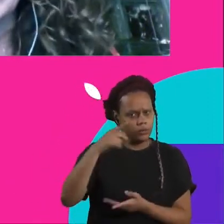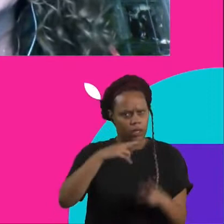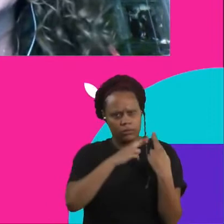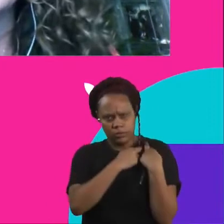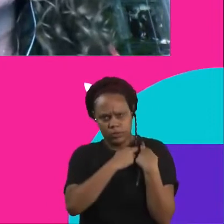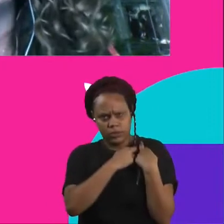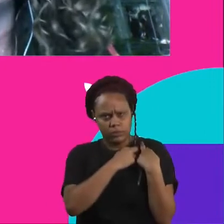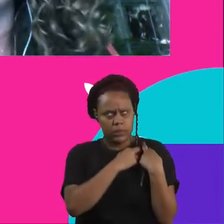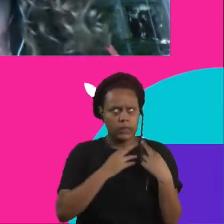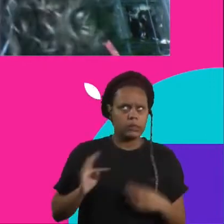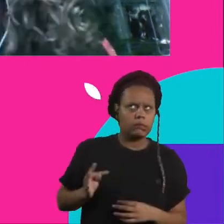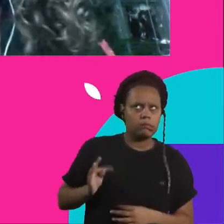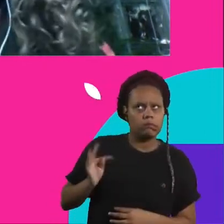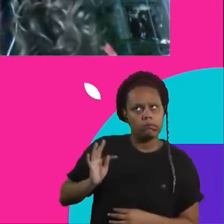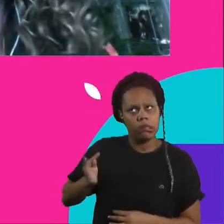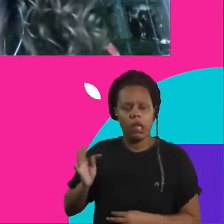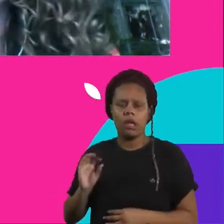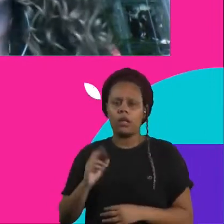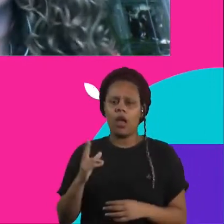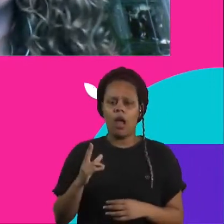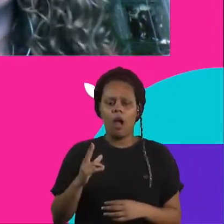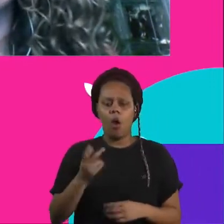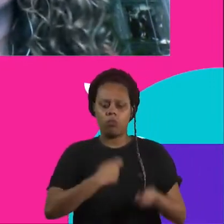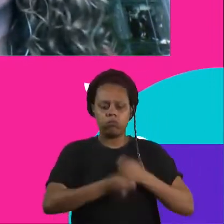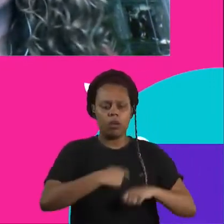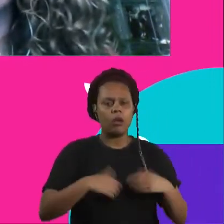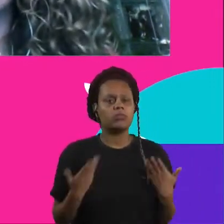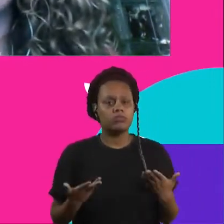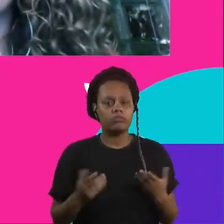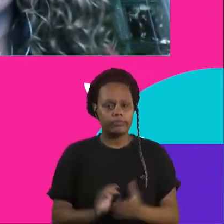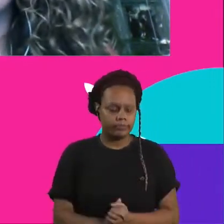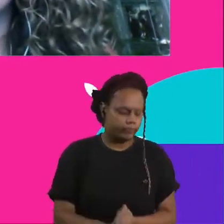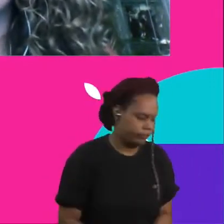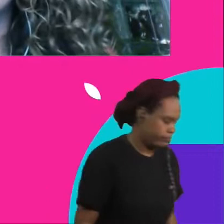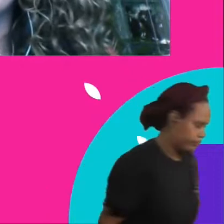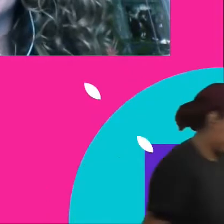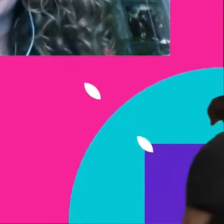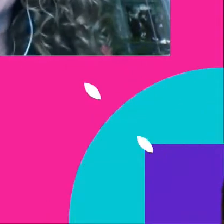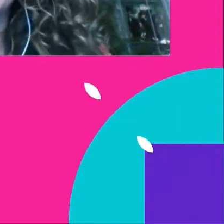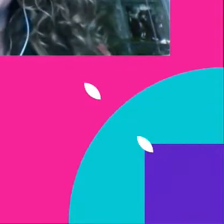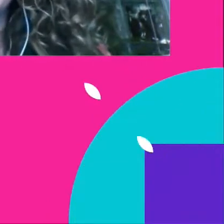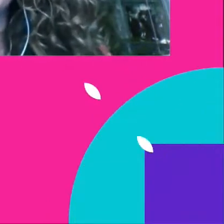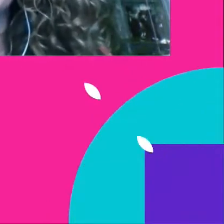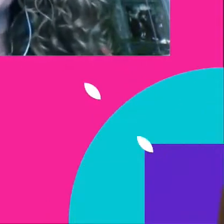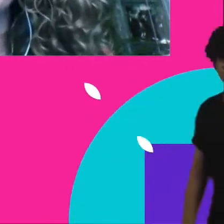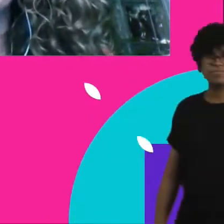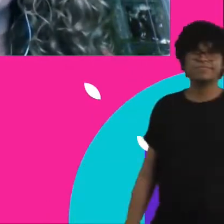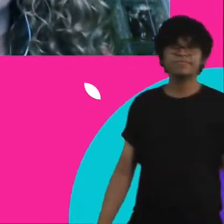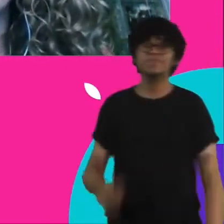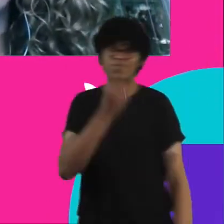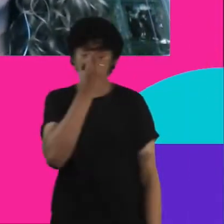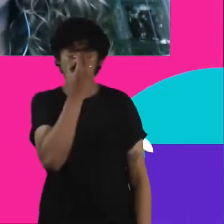responsabilidade técnica ou é uma responsabilidade mais de negócio? É uma ótima pergunta, porque assim,